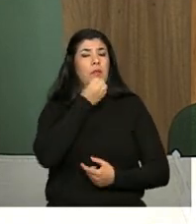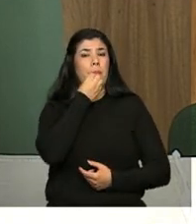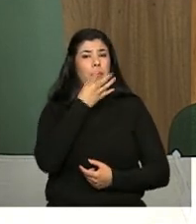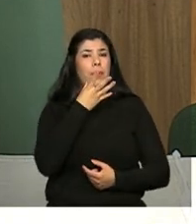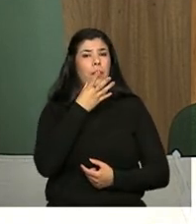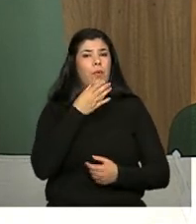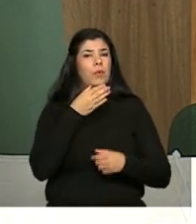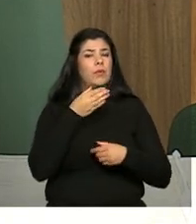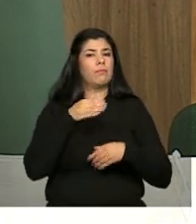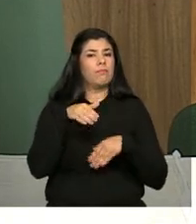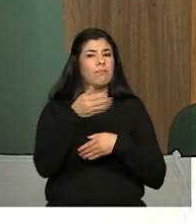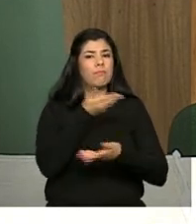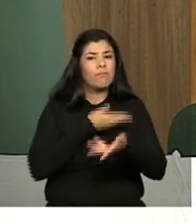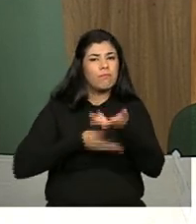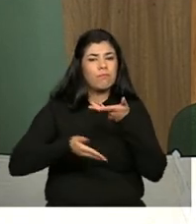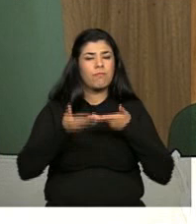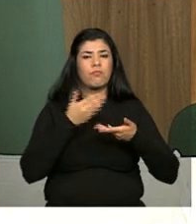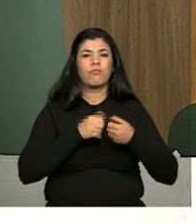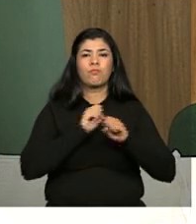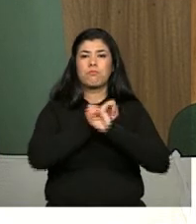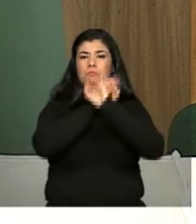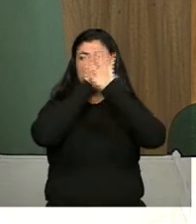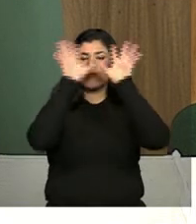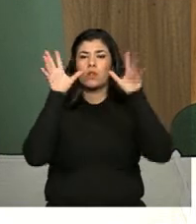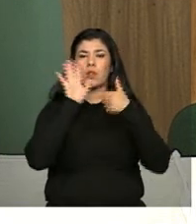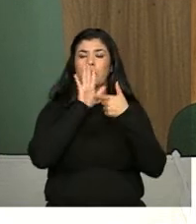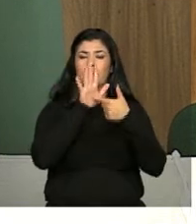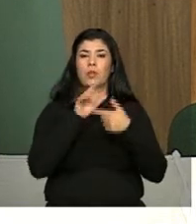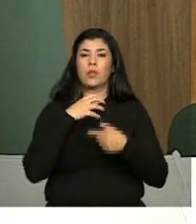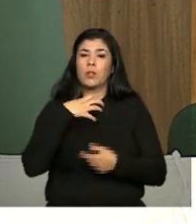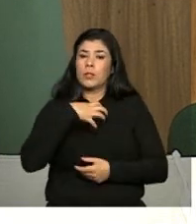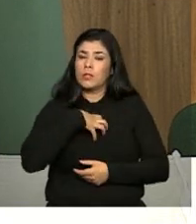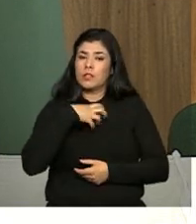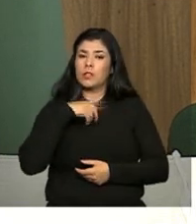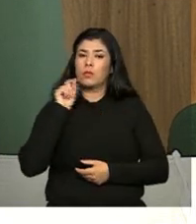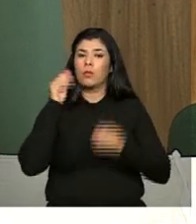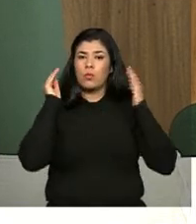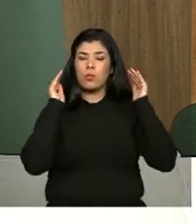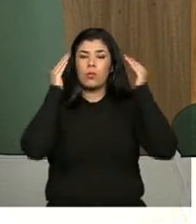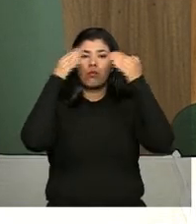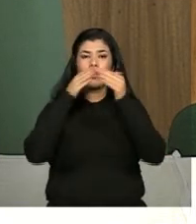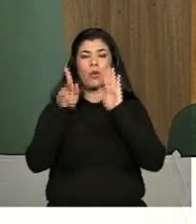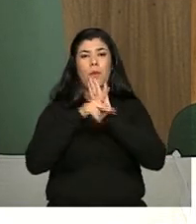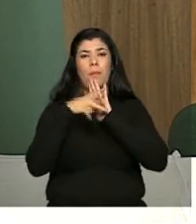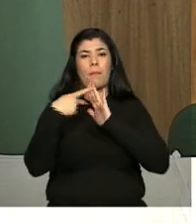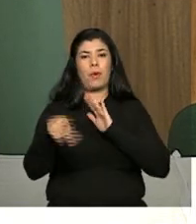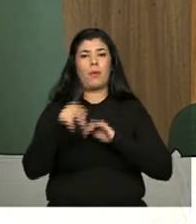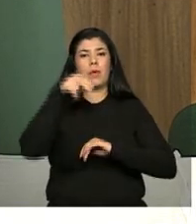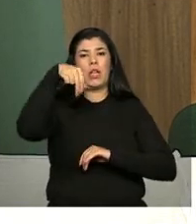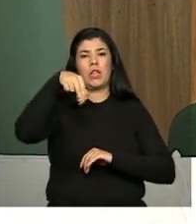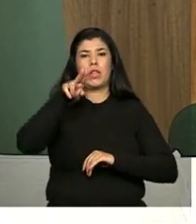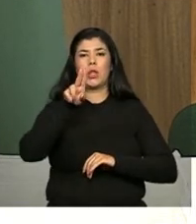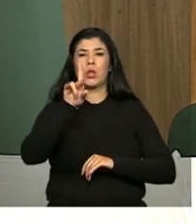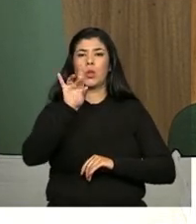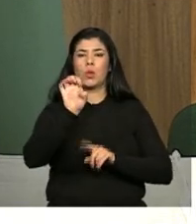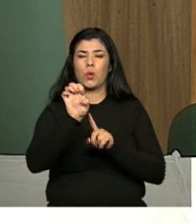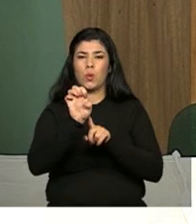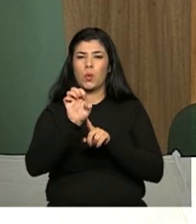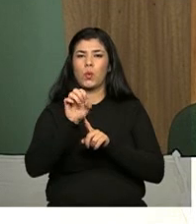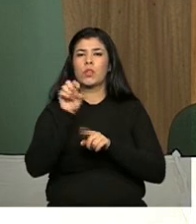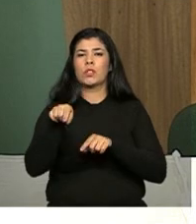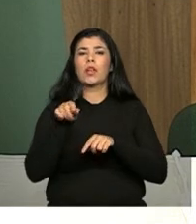muito boa não sei muito transparente e o que eu sentia que o foco a própria mude quando